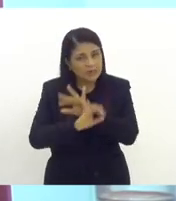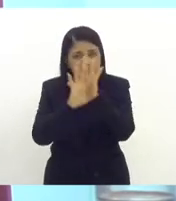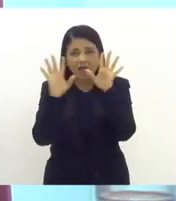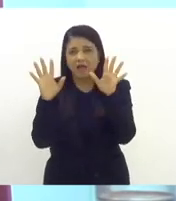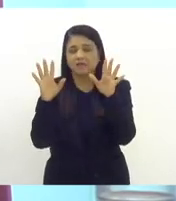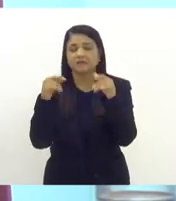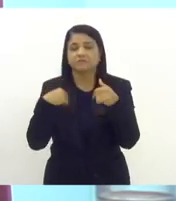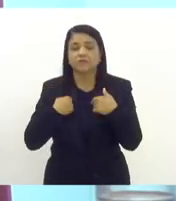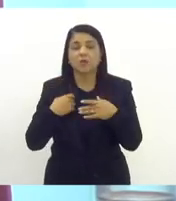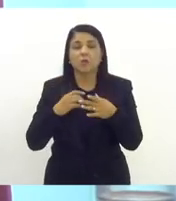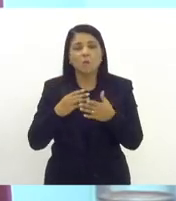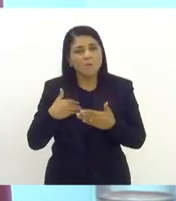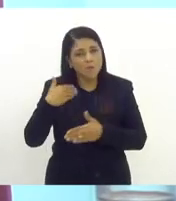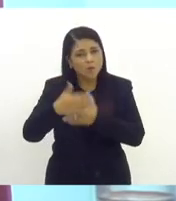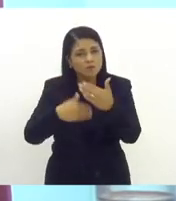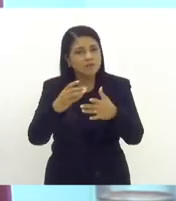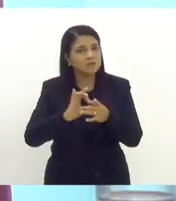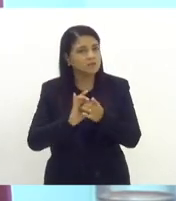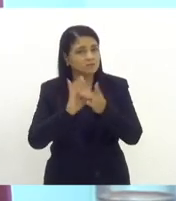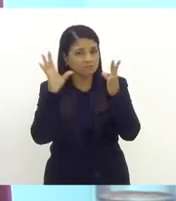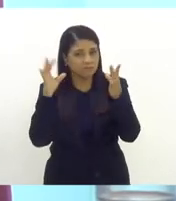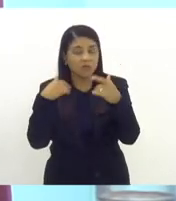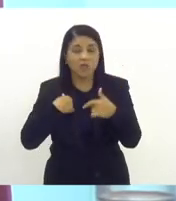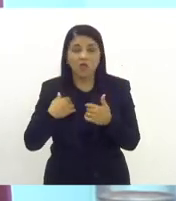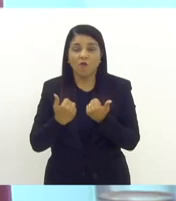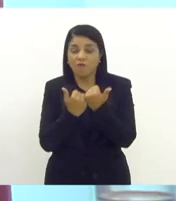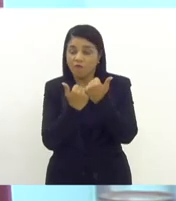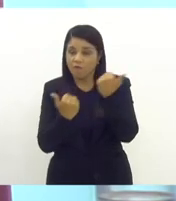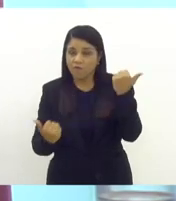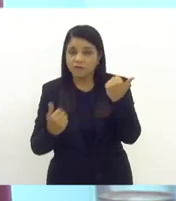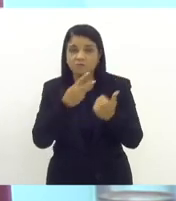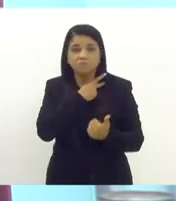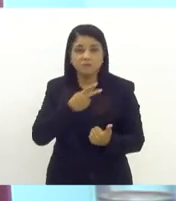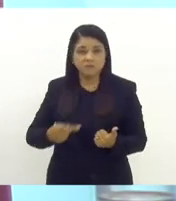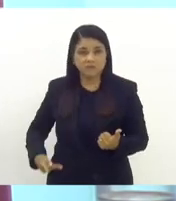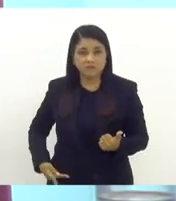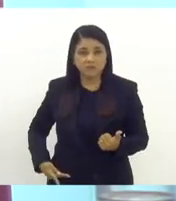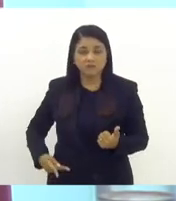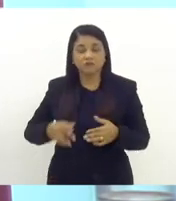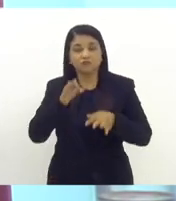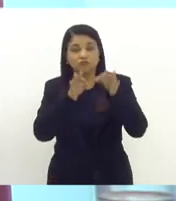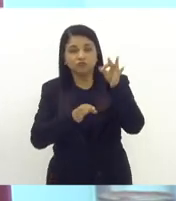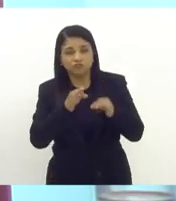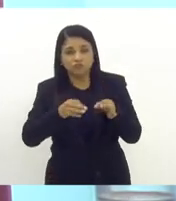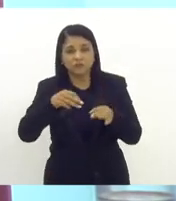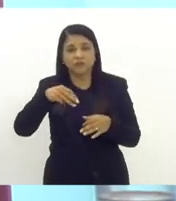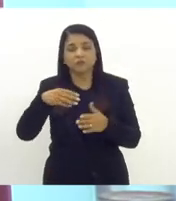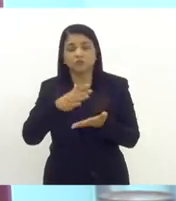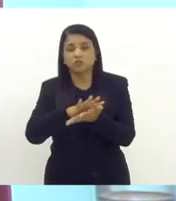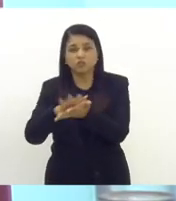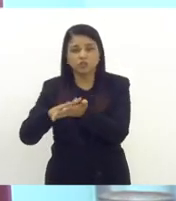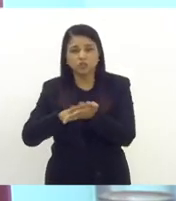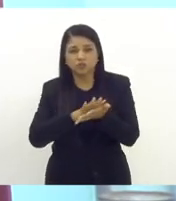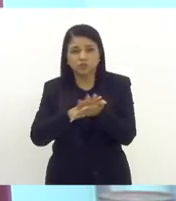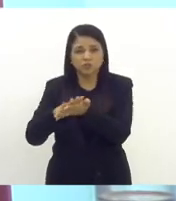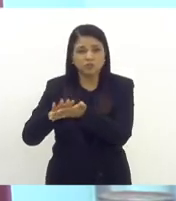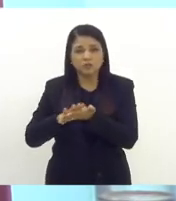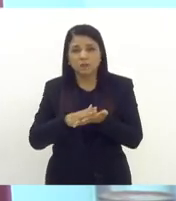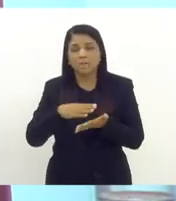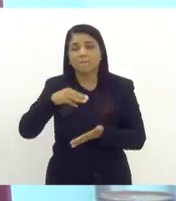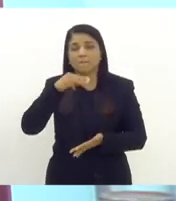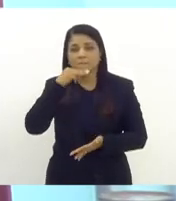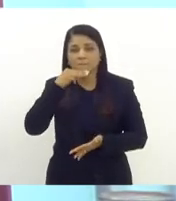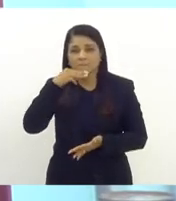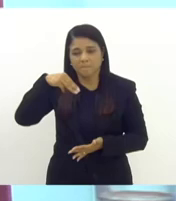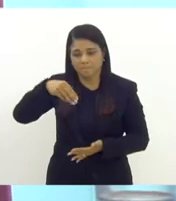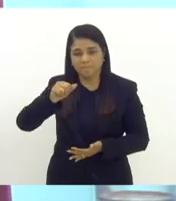por exemplo eu sou vice-presidente jurídico da Mangueira também tá eu tô dentro de uma escola de samba e trato da